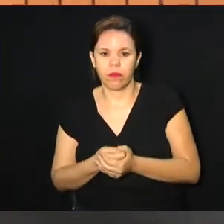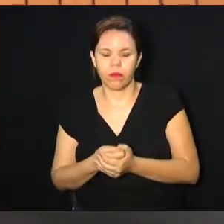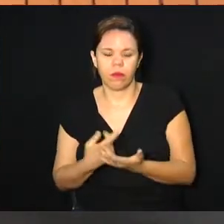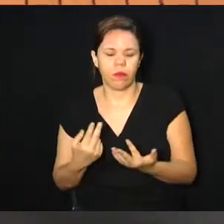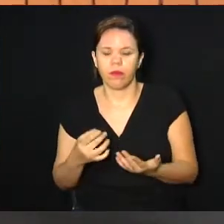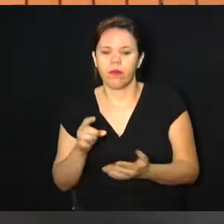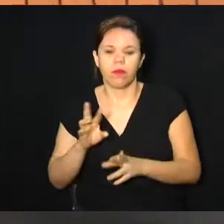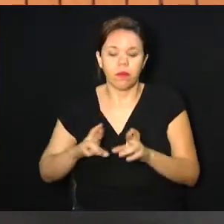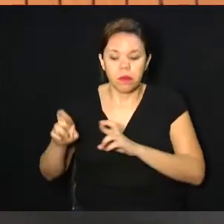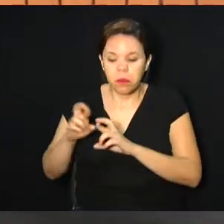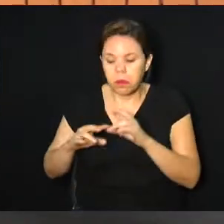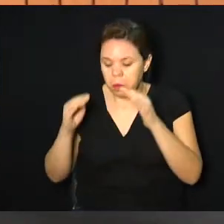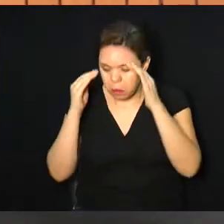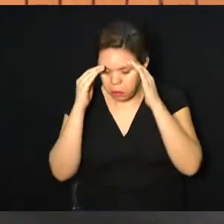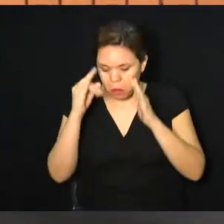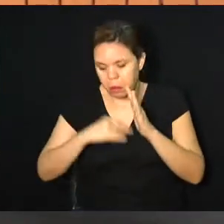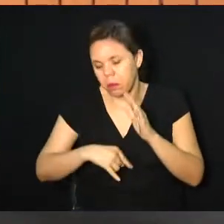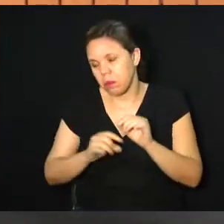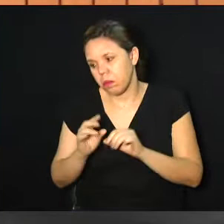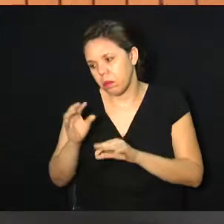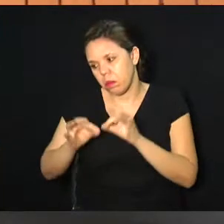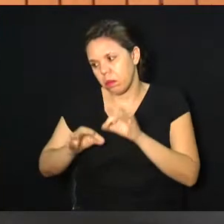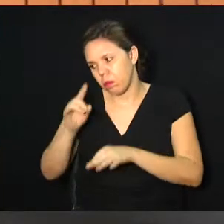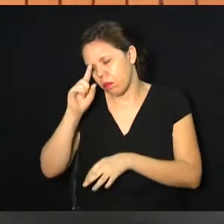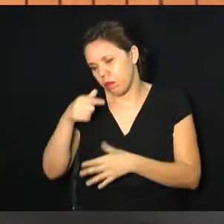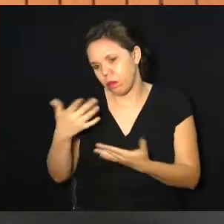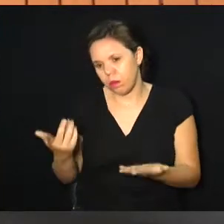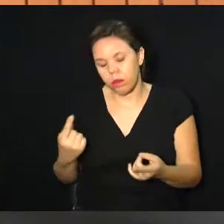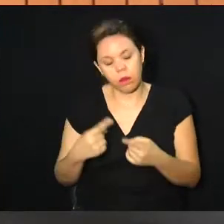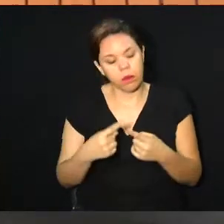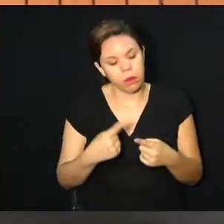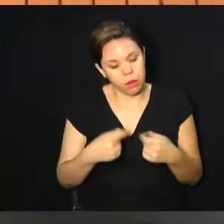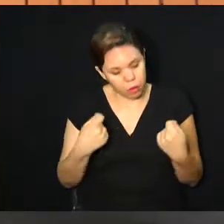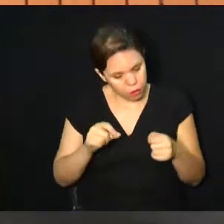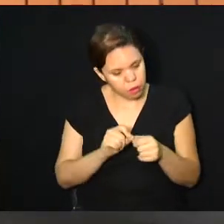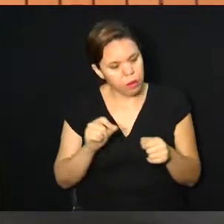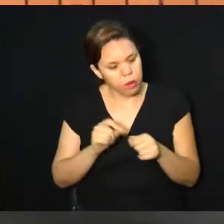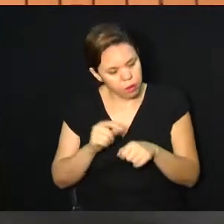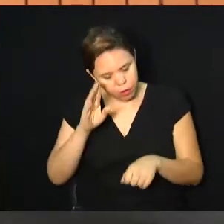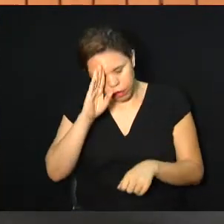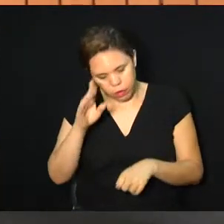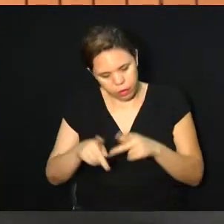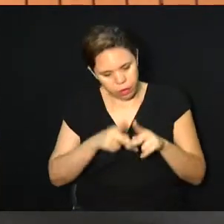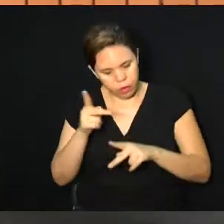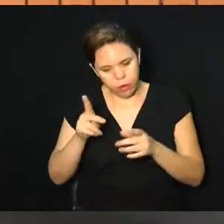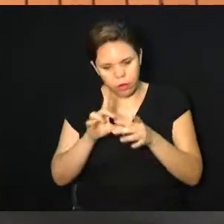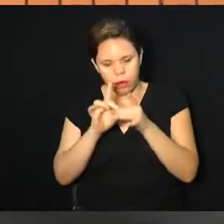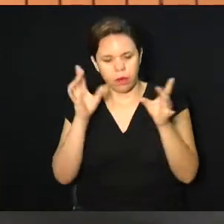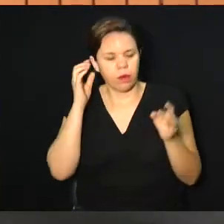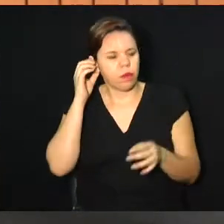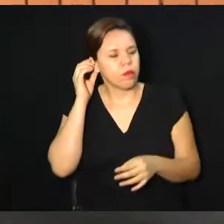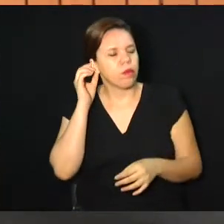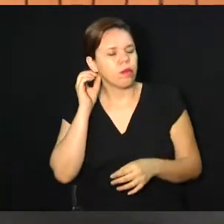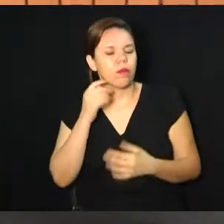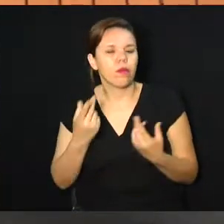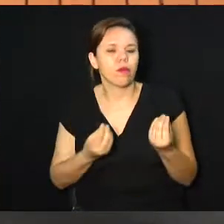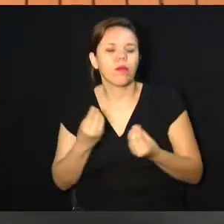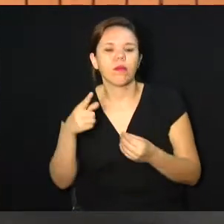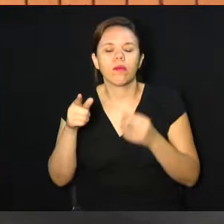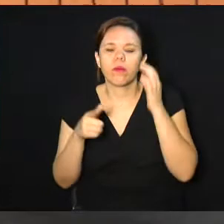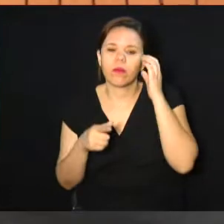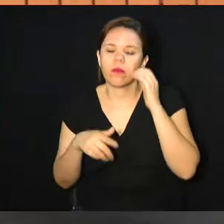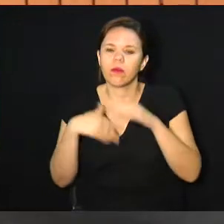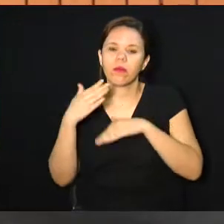checklist que tem que ser cumprido porque a Justiça manda, e não porque faz parte, é essencial para a democracia. Como que você